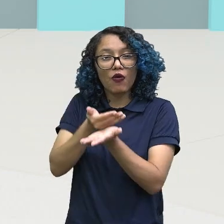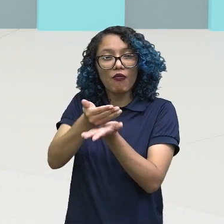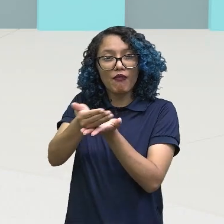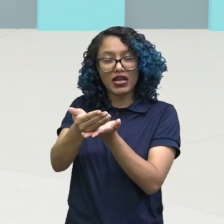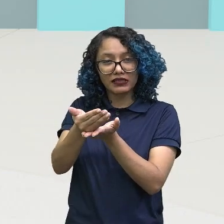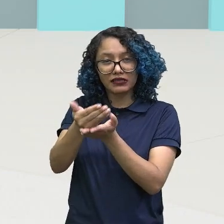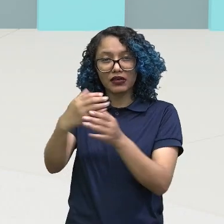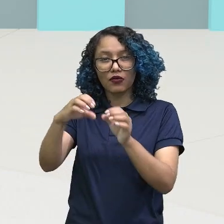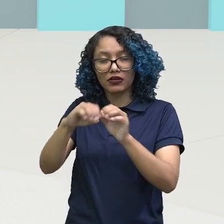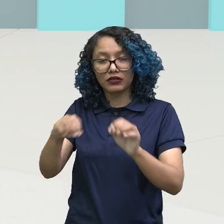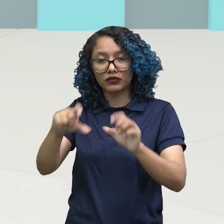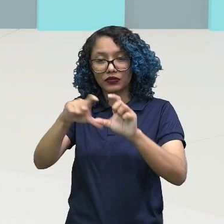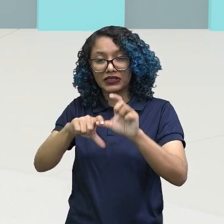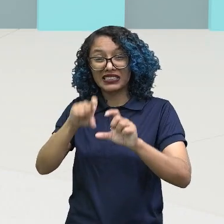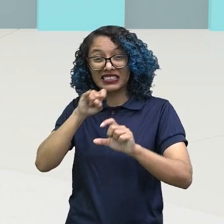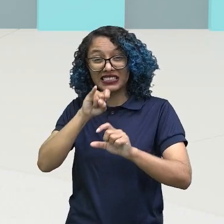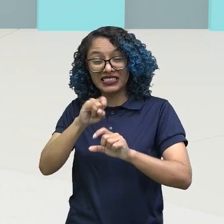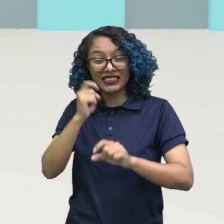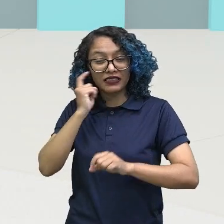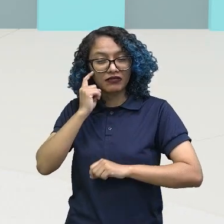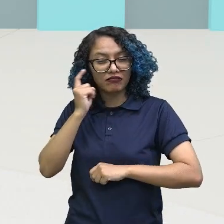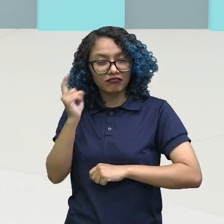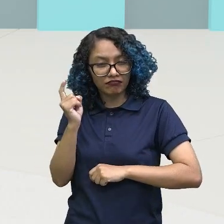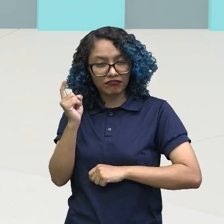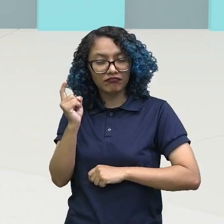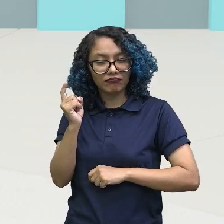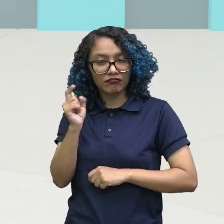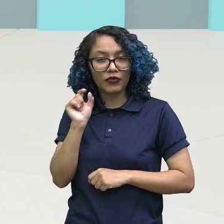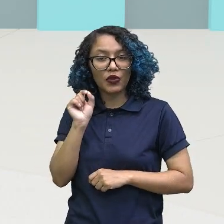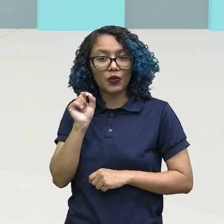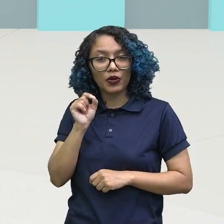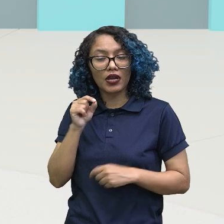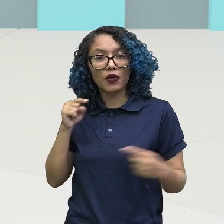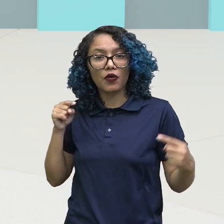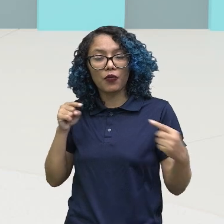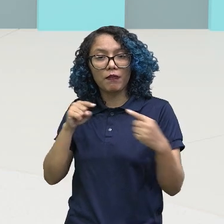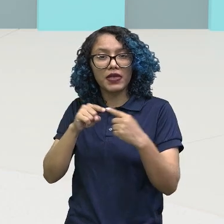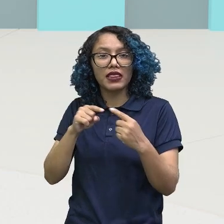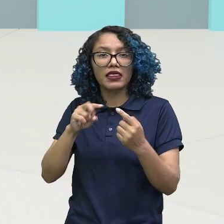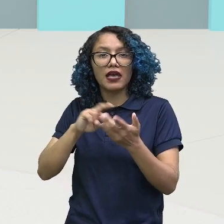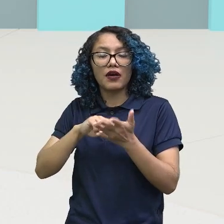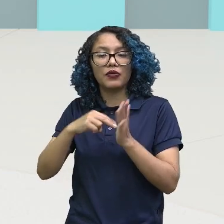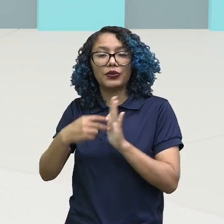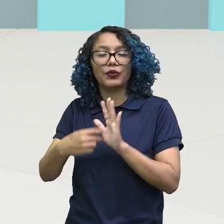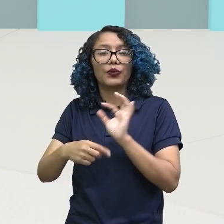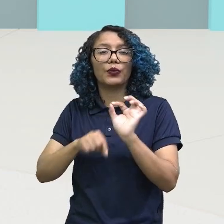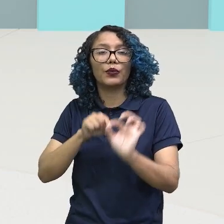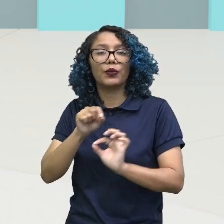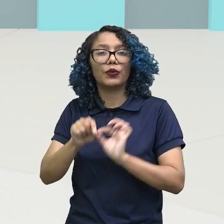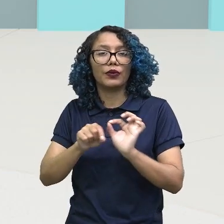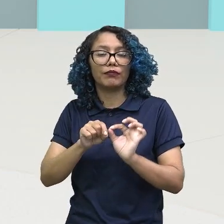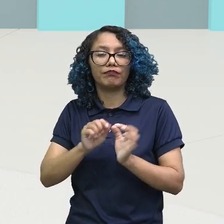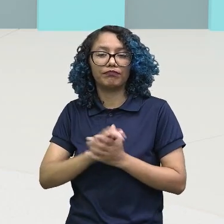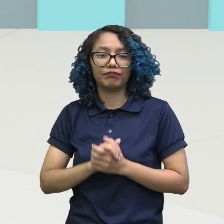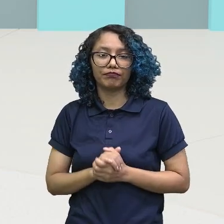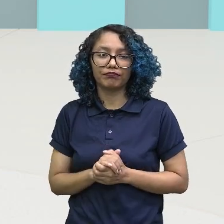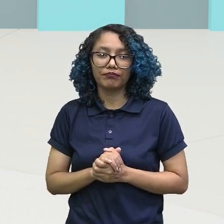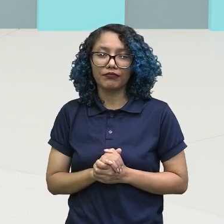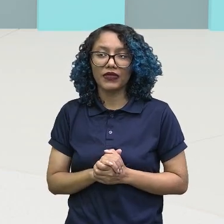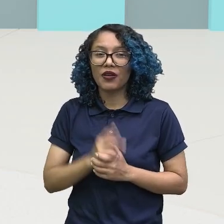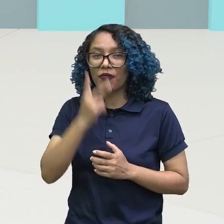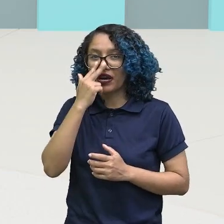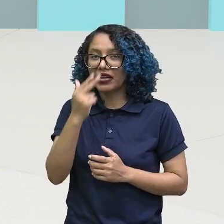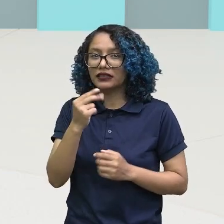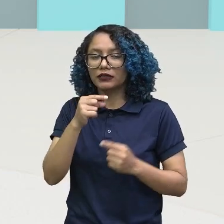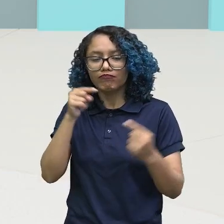essa palavra, ela expressa um sentido de é como se tivesse havido aqui um